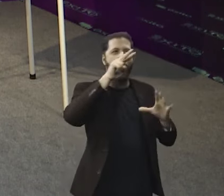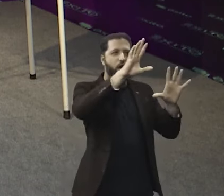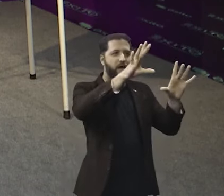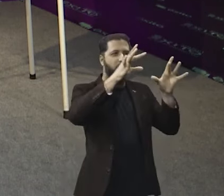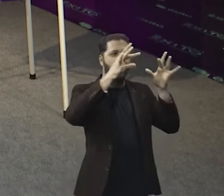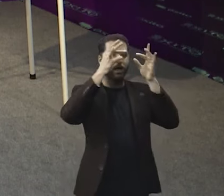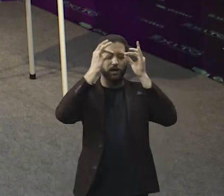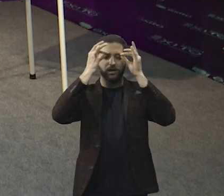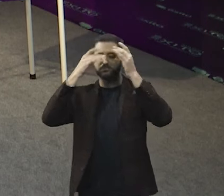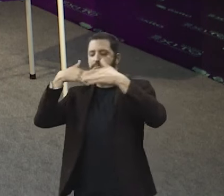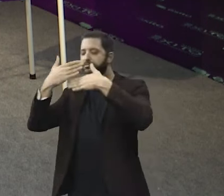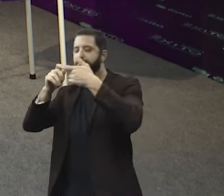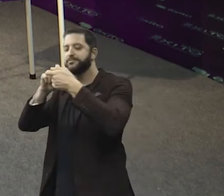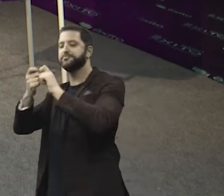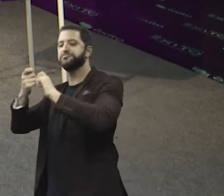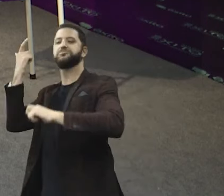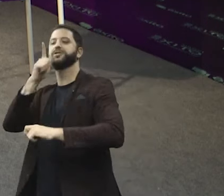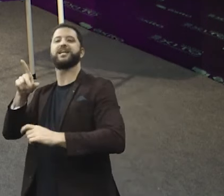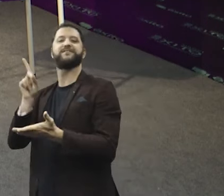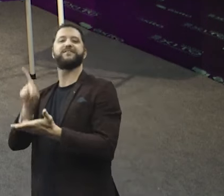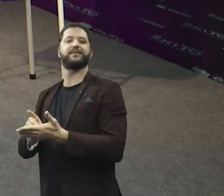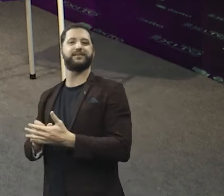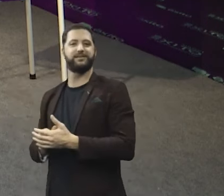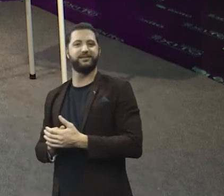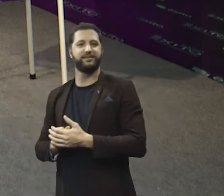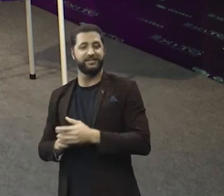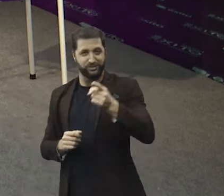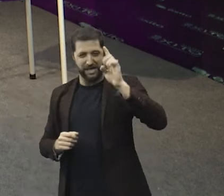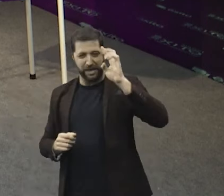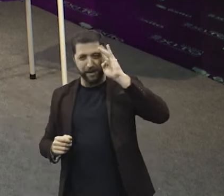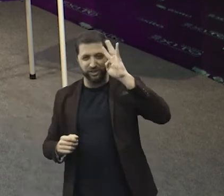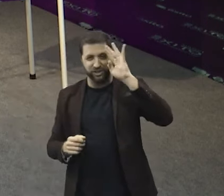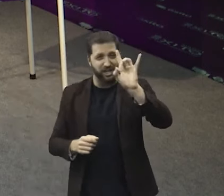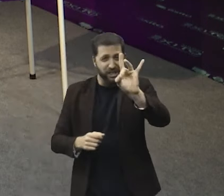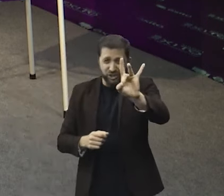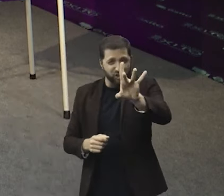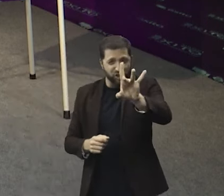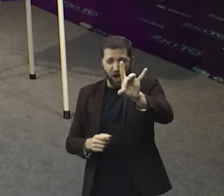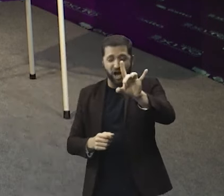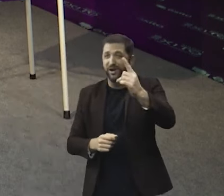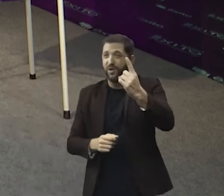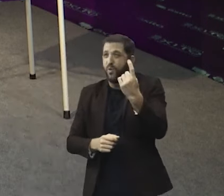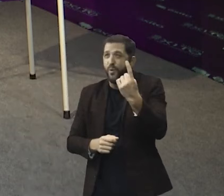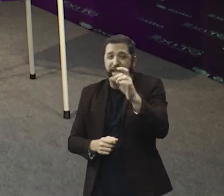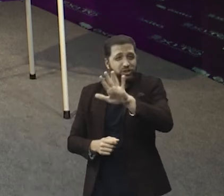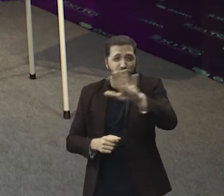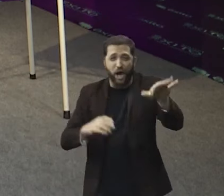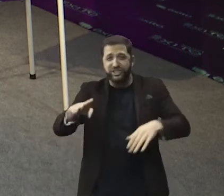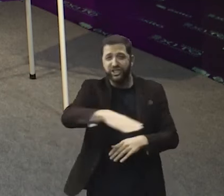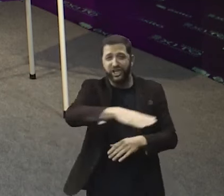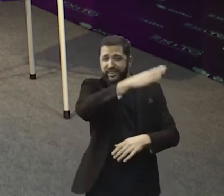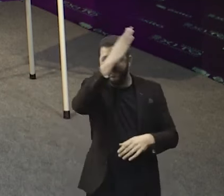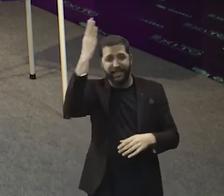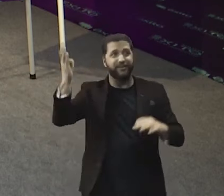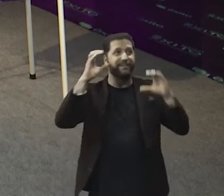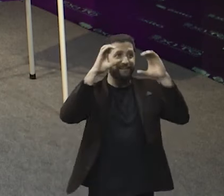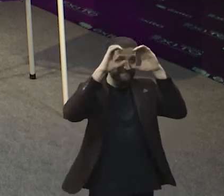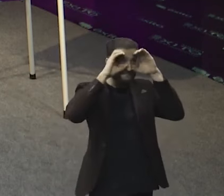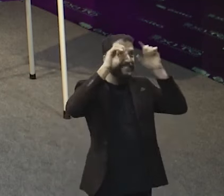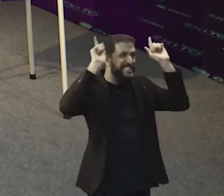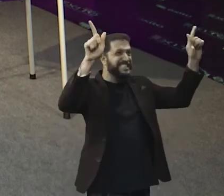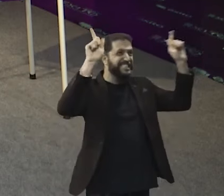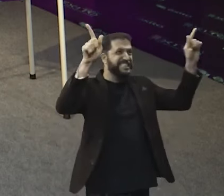importante essa parte só que Imagine você viver só dessa parte ou grande parte do seu dia dessa parte então isso é